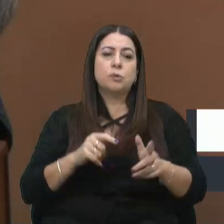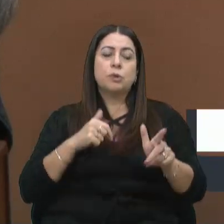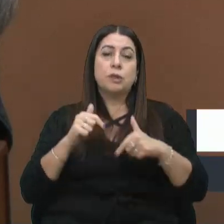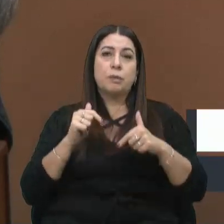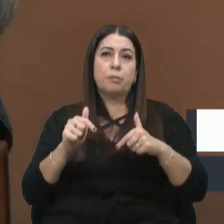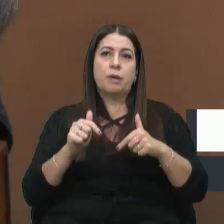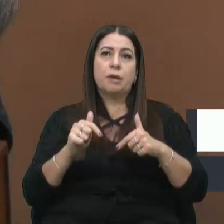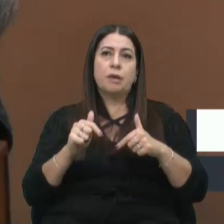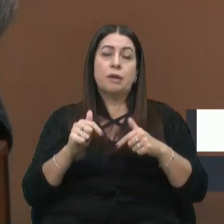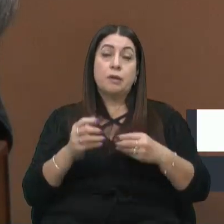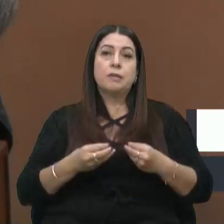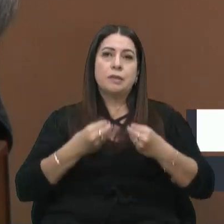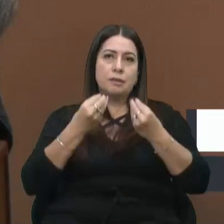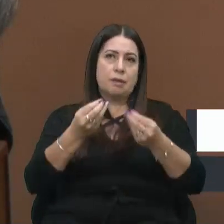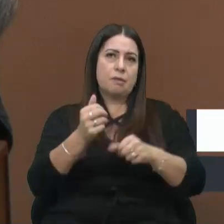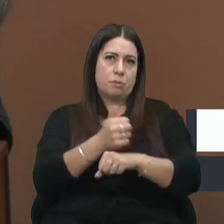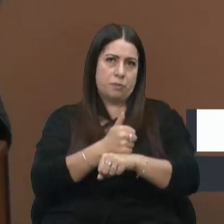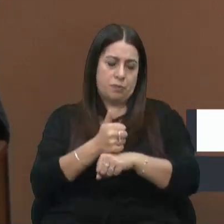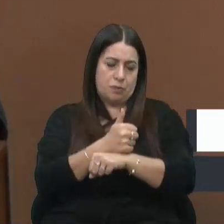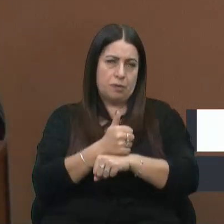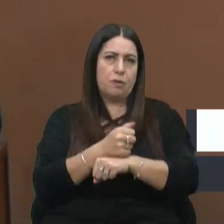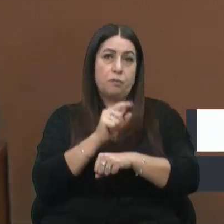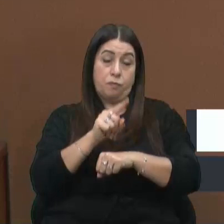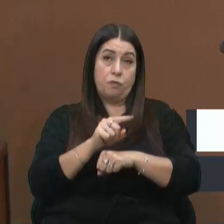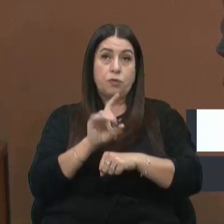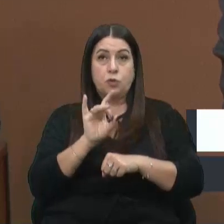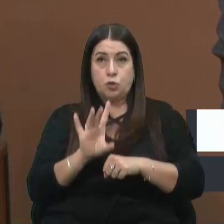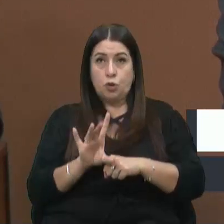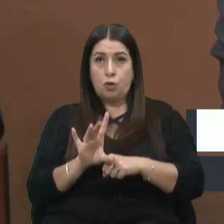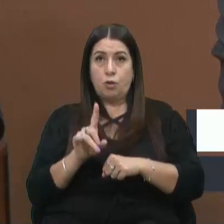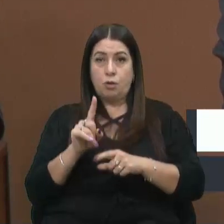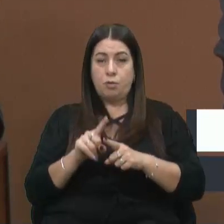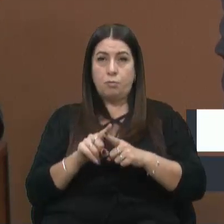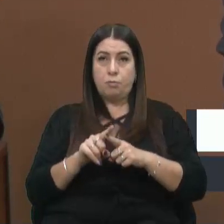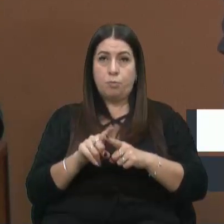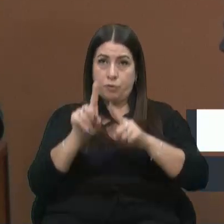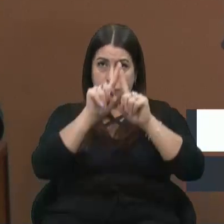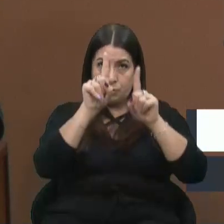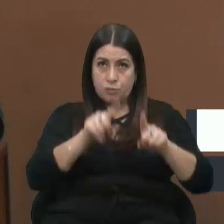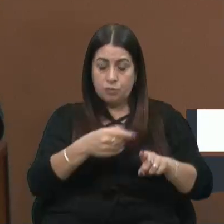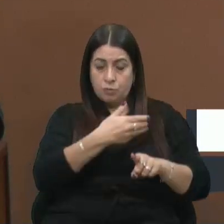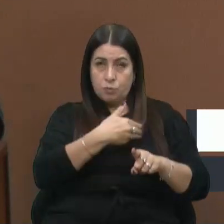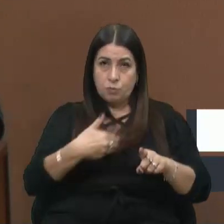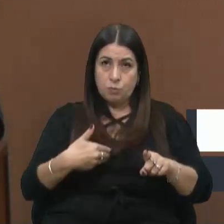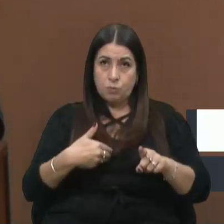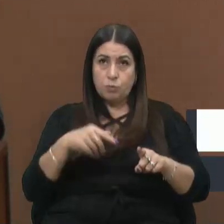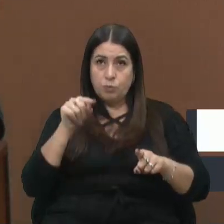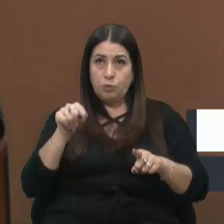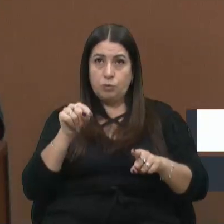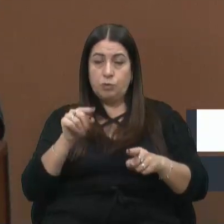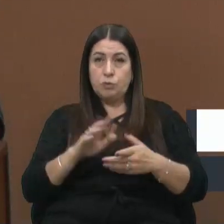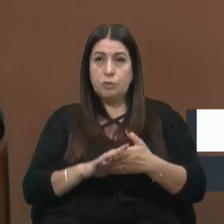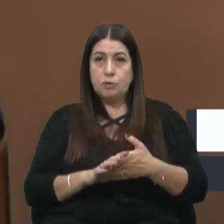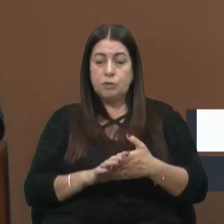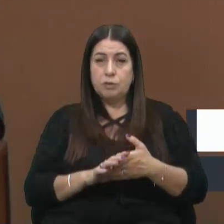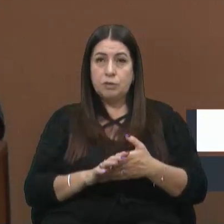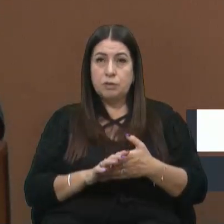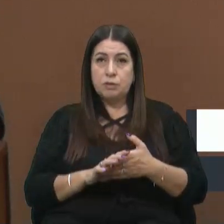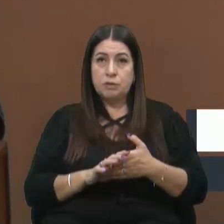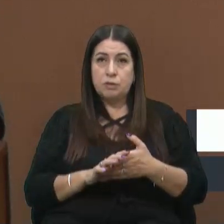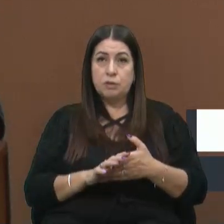trabalho dessa entrega profissional fosse apenas por servidores públicos No que diz respeito